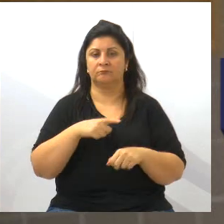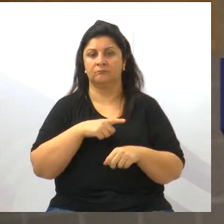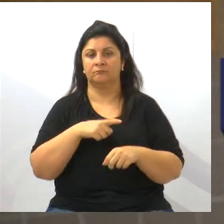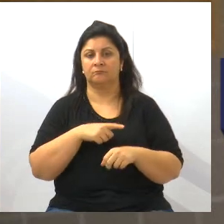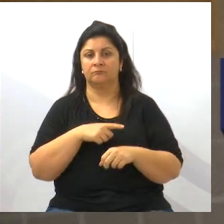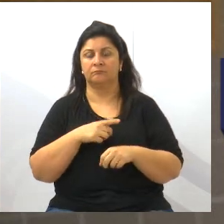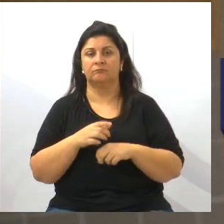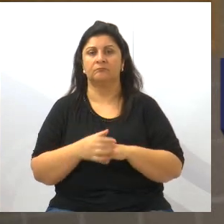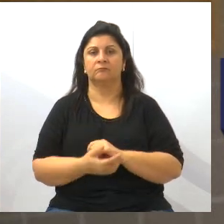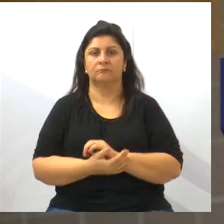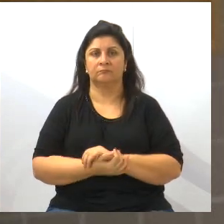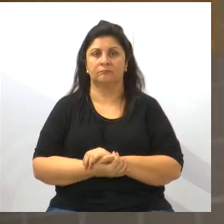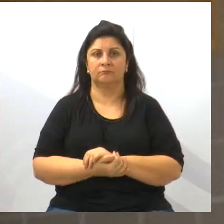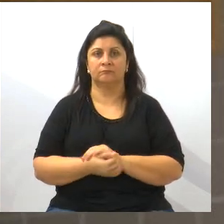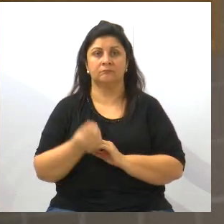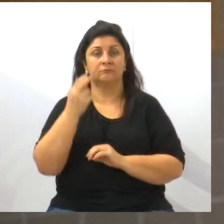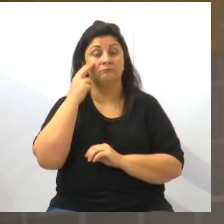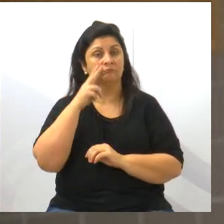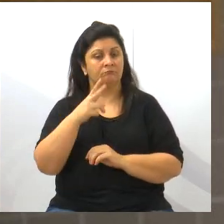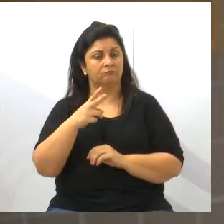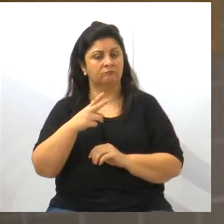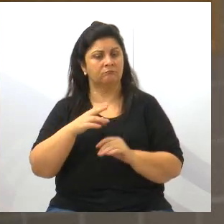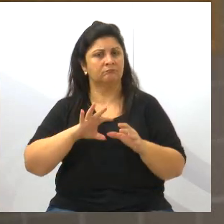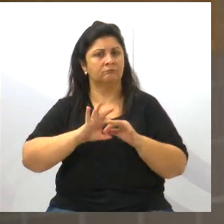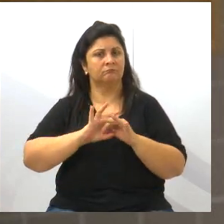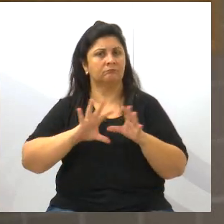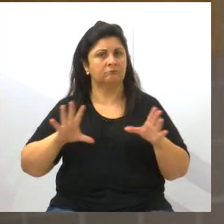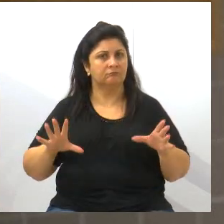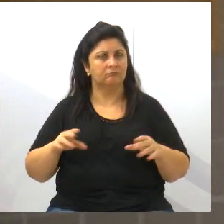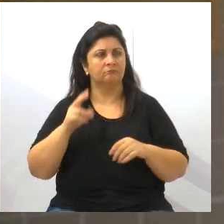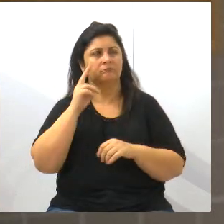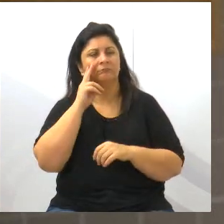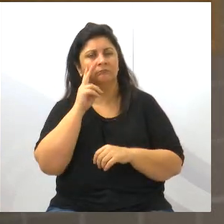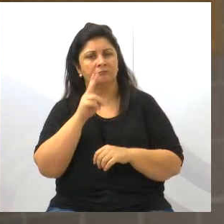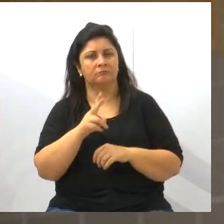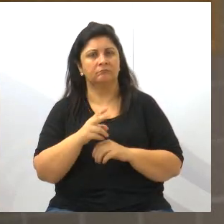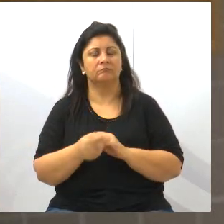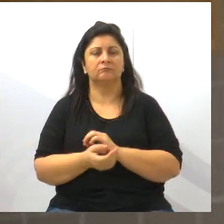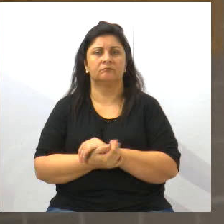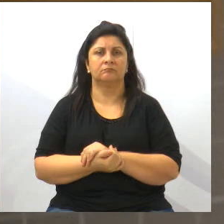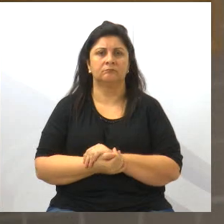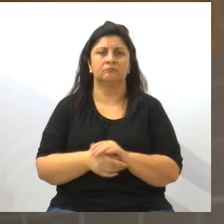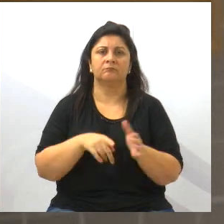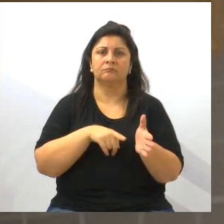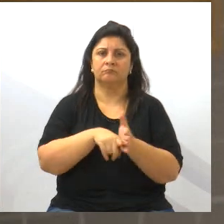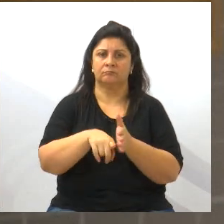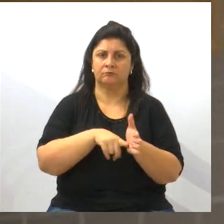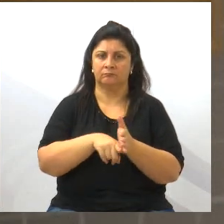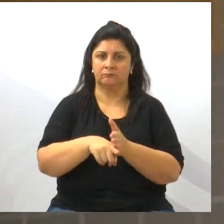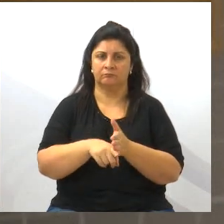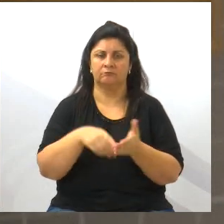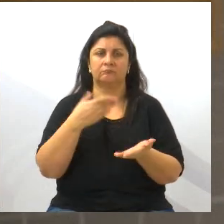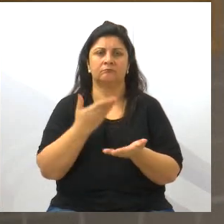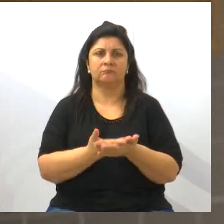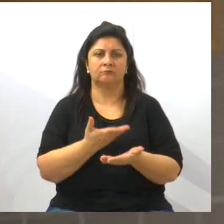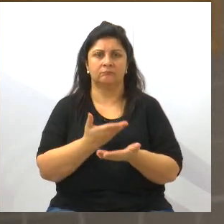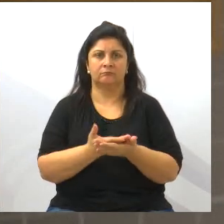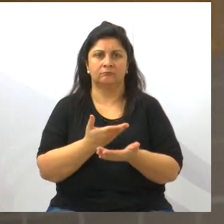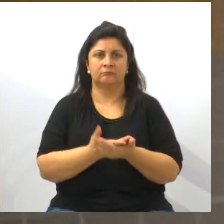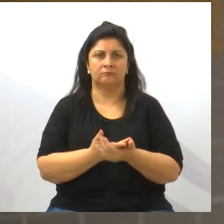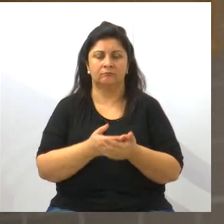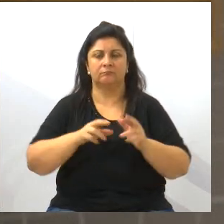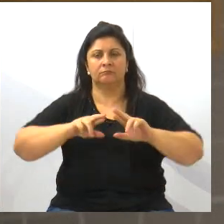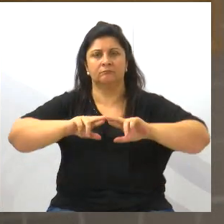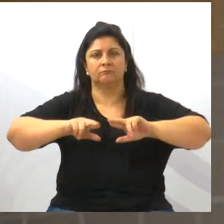olhar amplo, um olhar disposto, né, a ouvir, a pesquisar, a estudar as